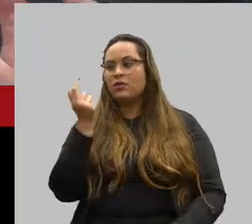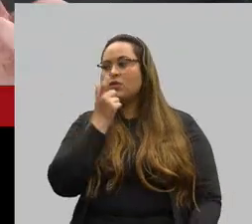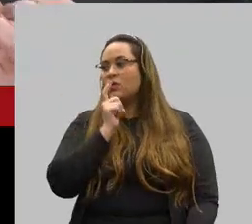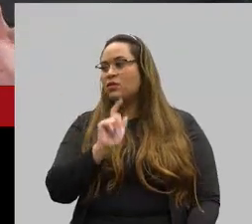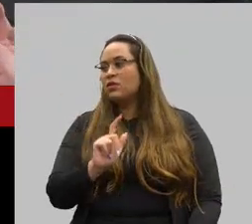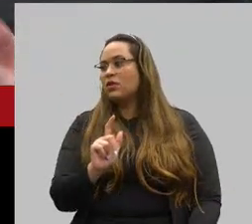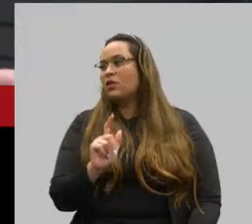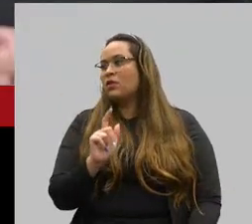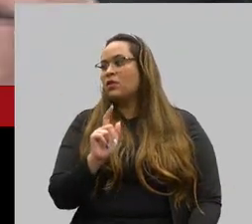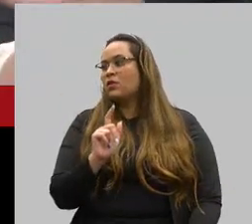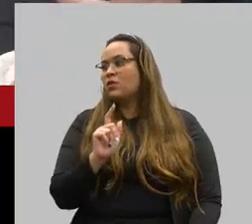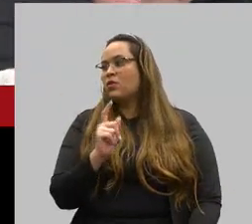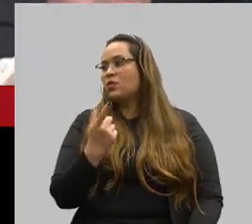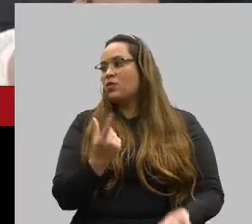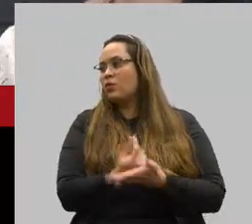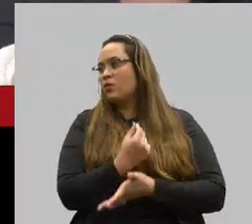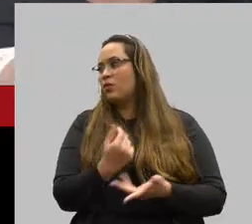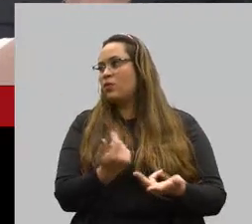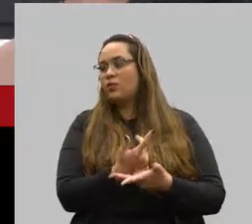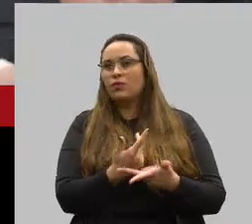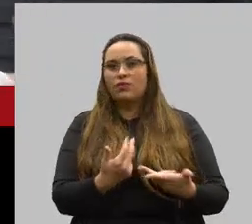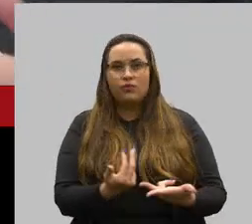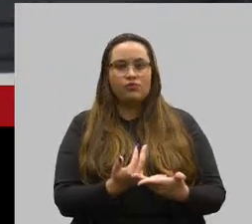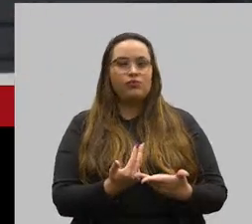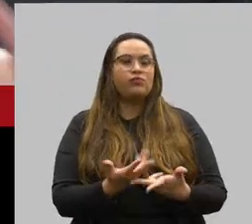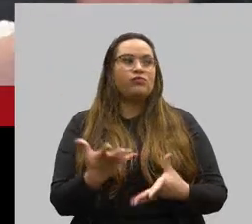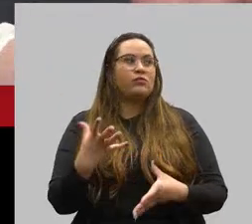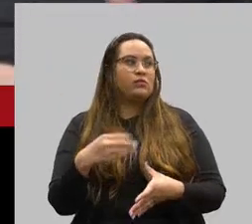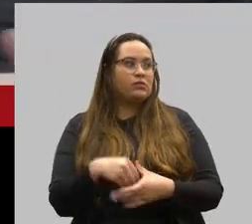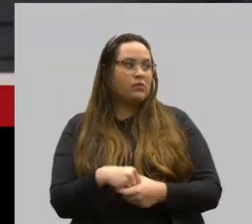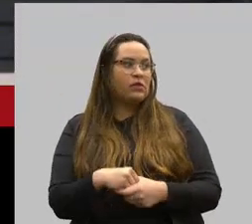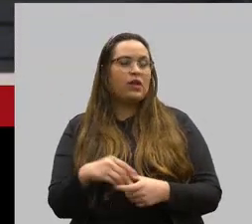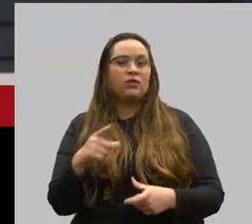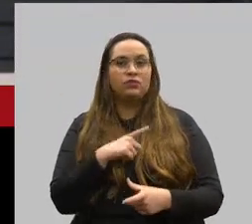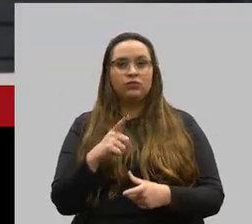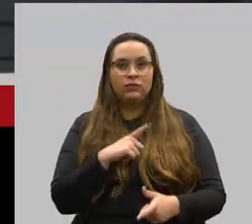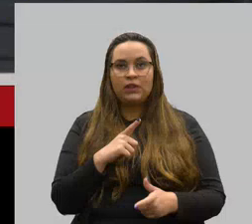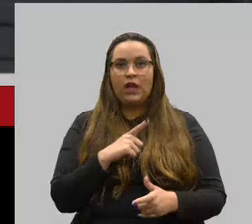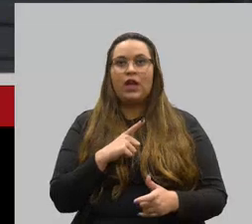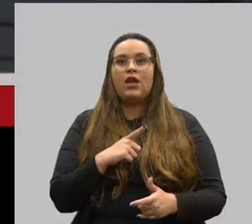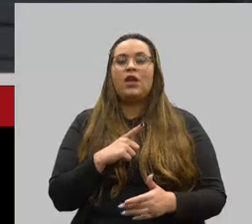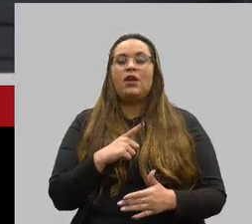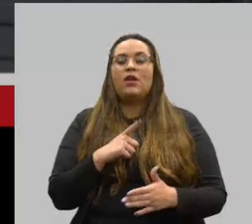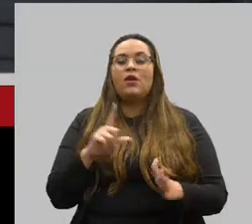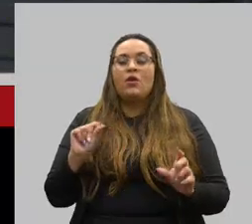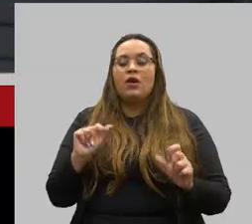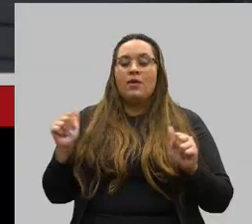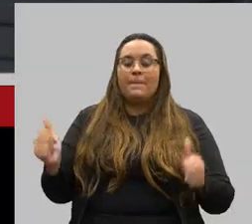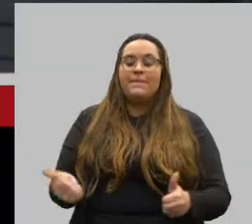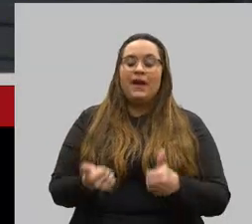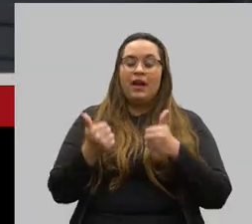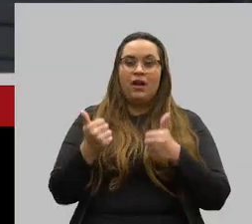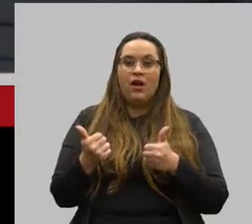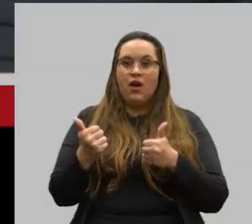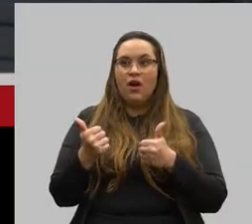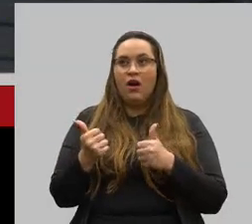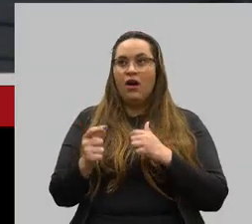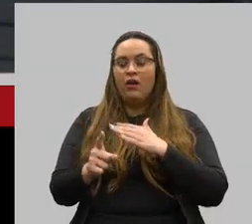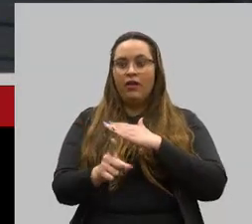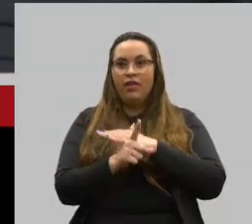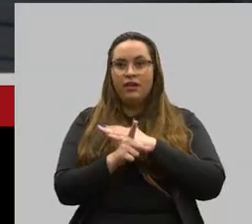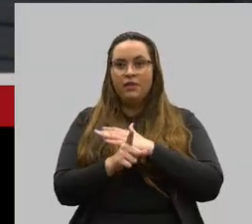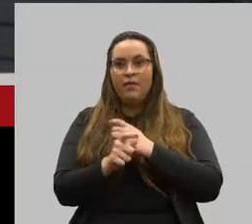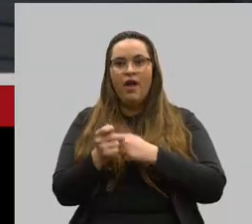imóvel Polícia Civil dentro desse espírito de termos uma melhoria do atendimento da do Servidor policial do Servidor